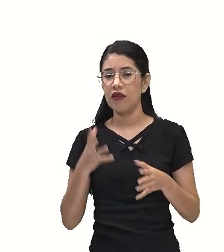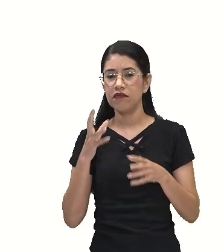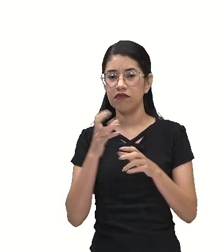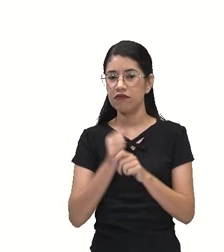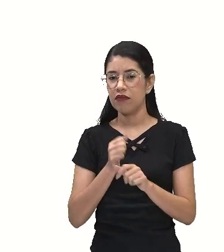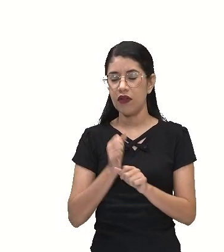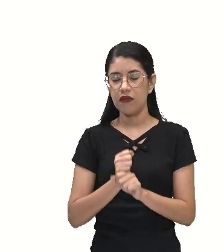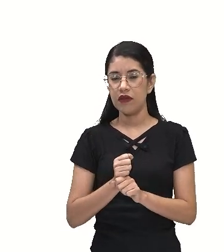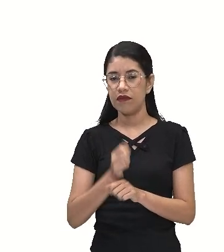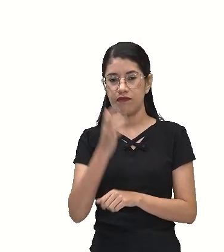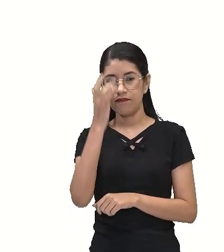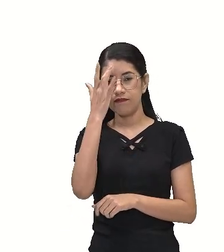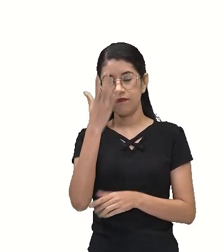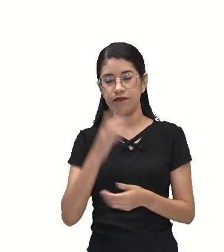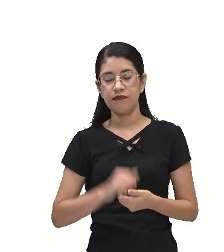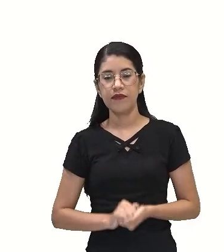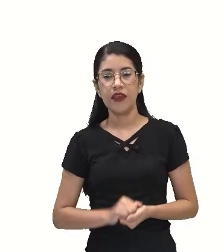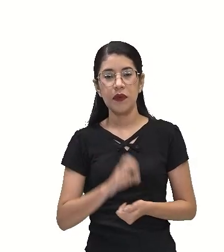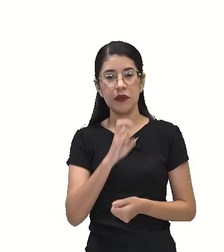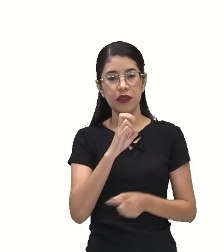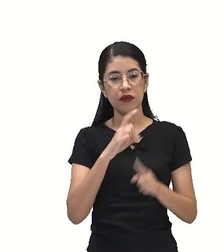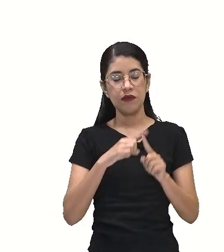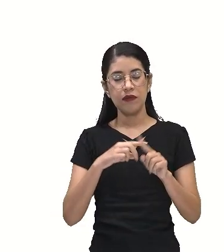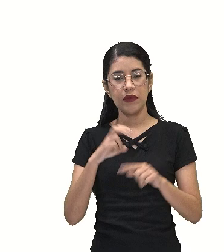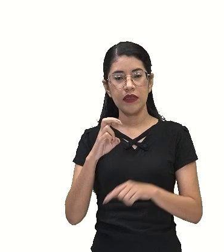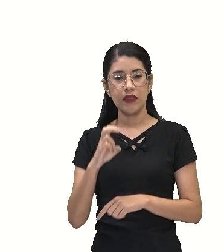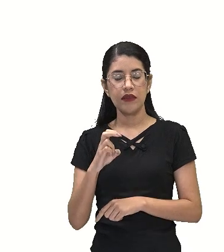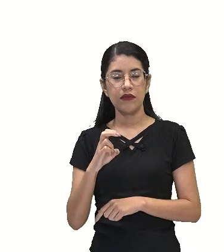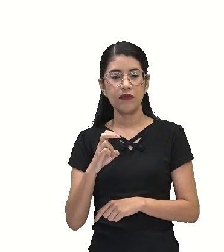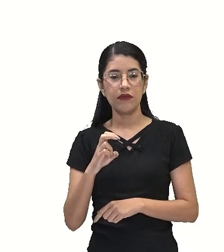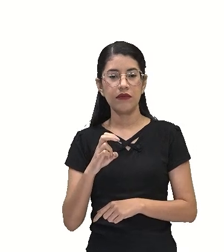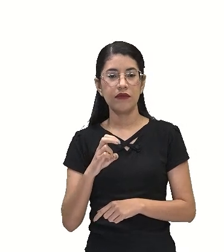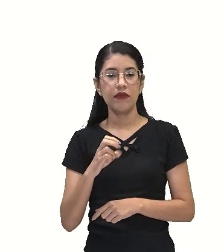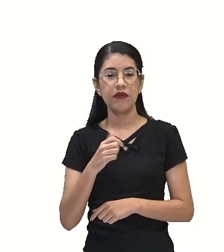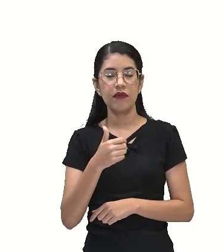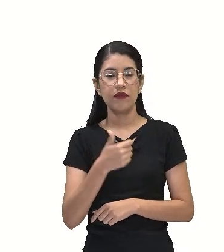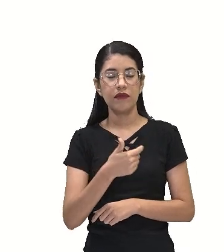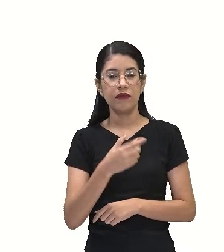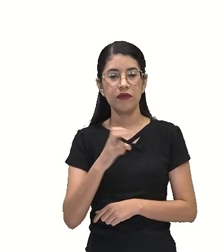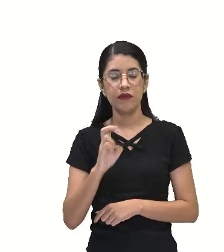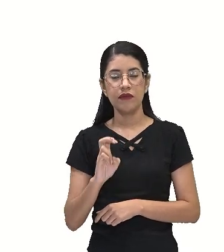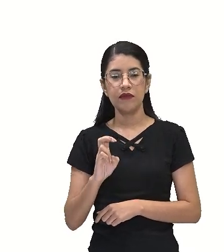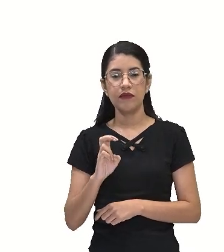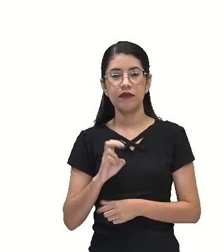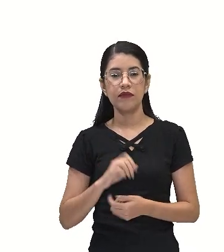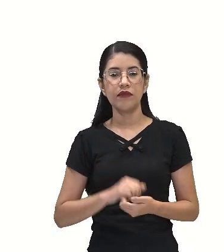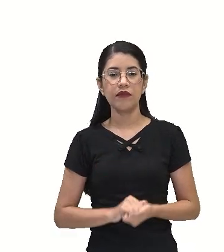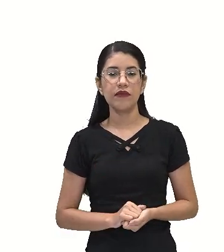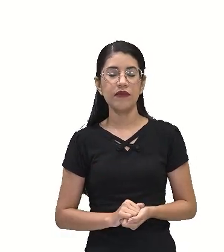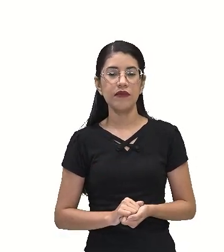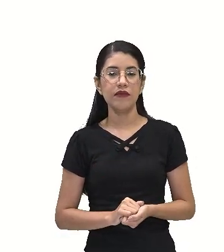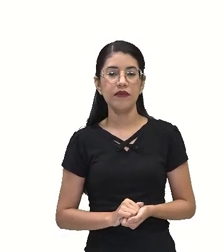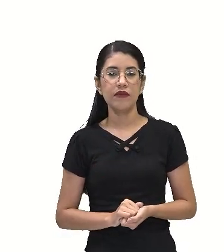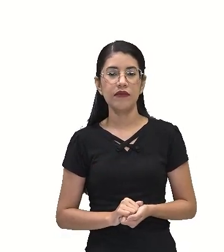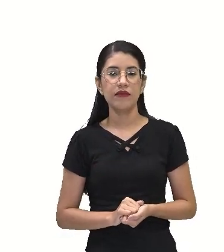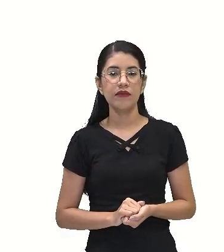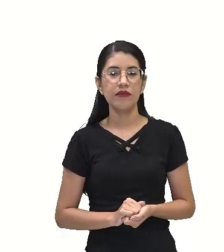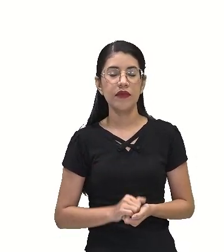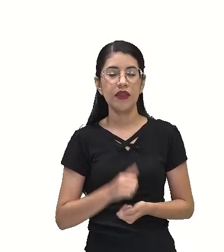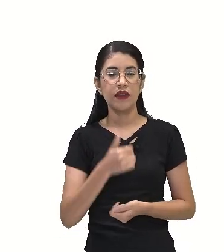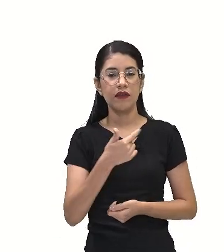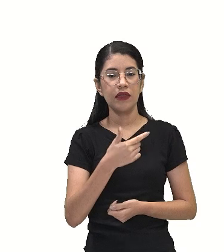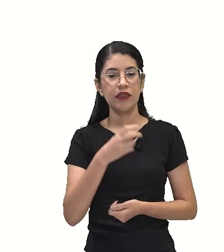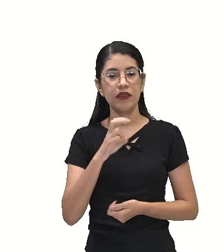ó. 5 vezes 5 é 25. Então, 25